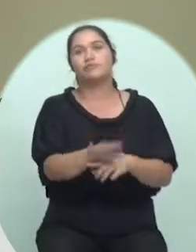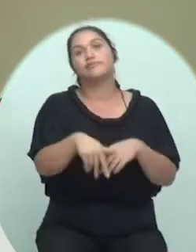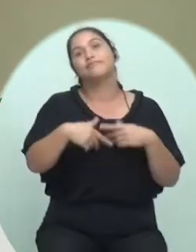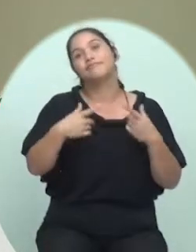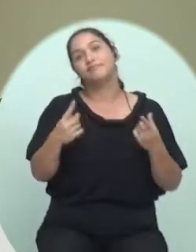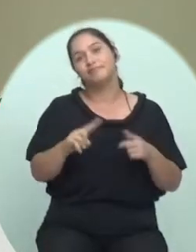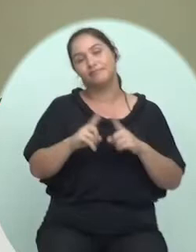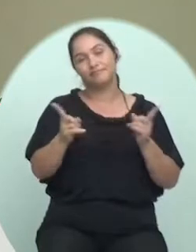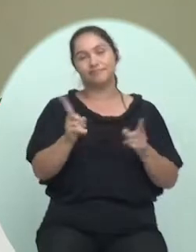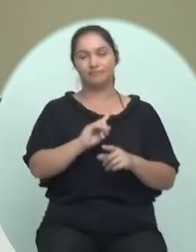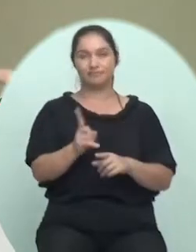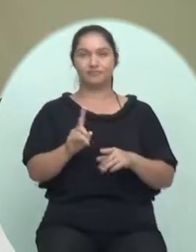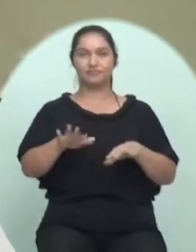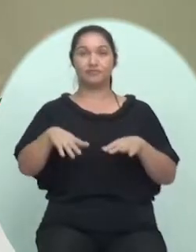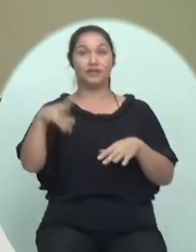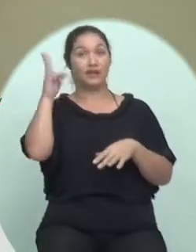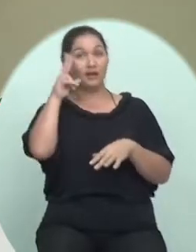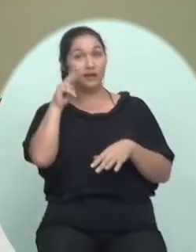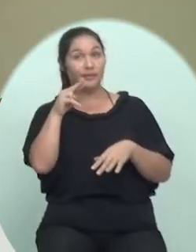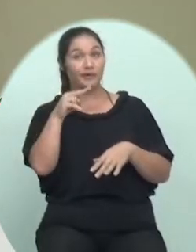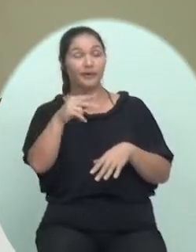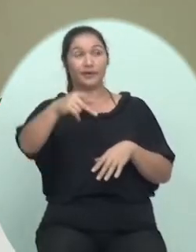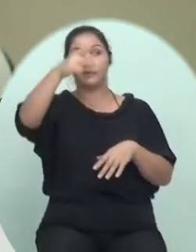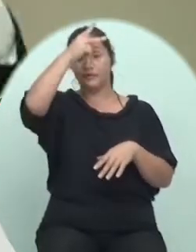prega que é favorável